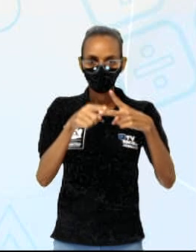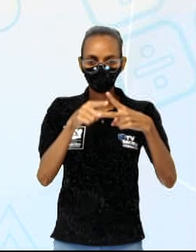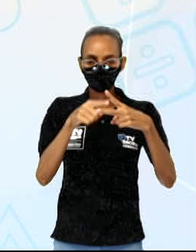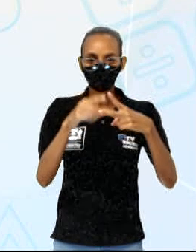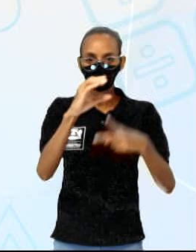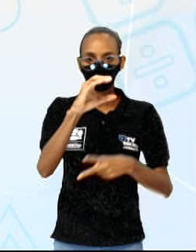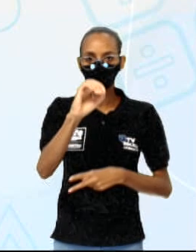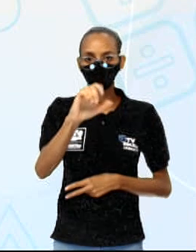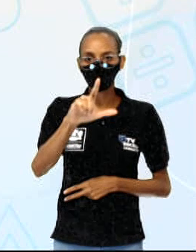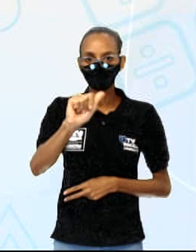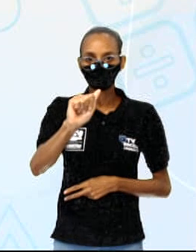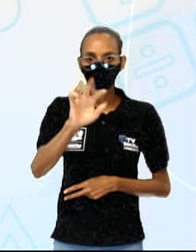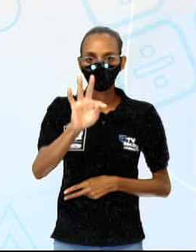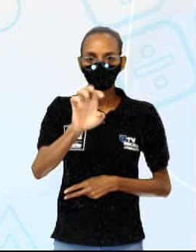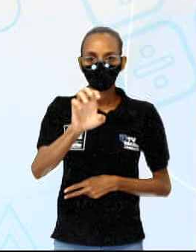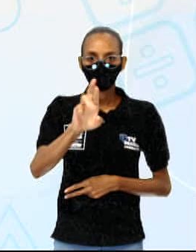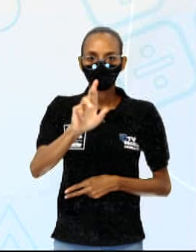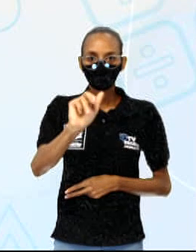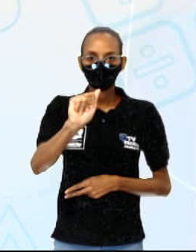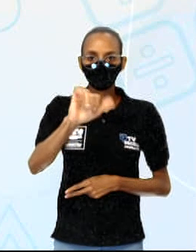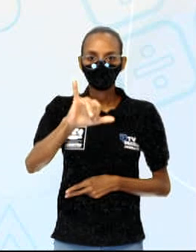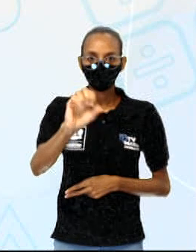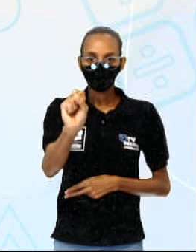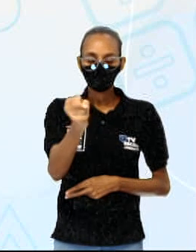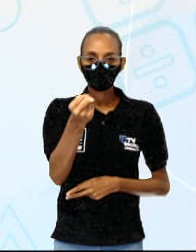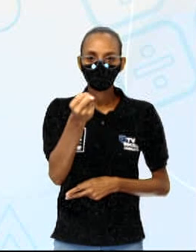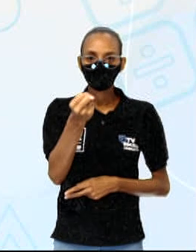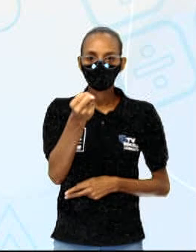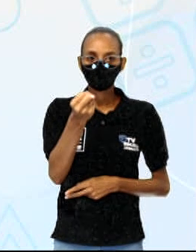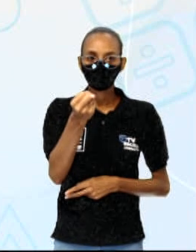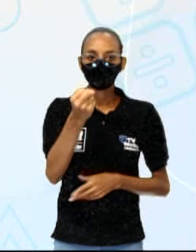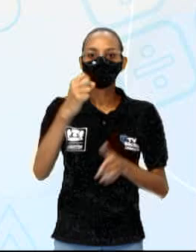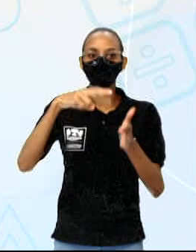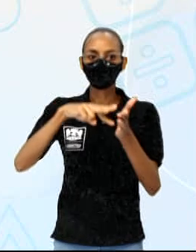colaterais são ângulos